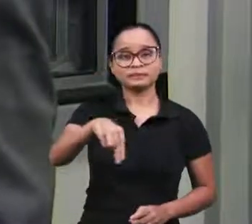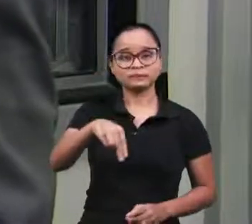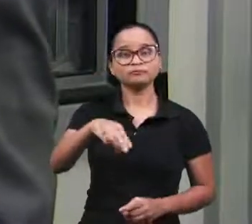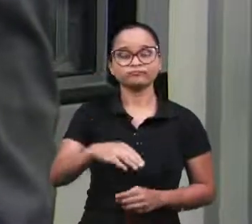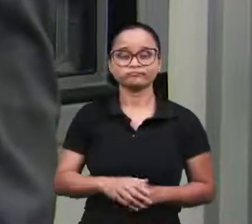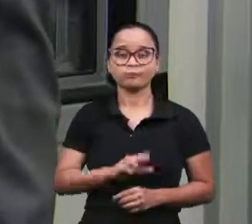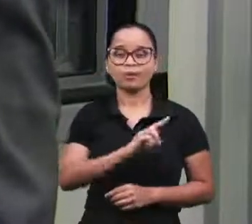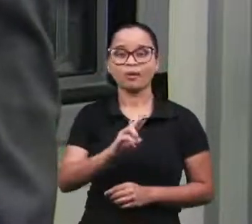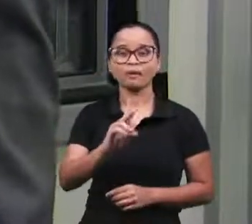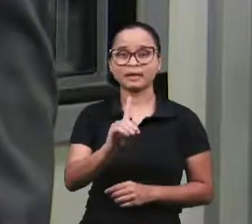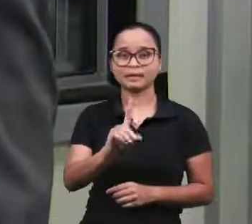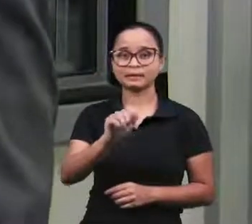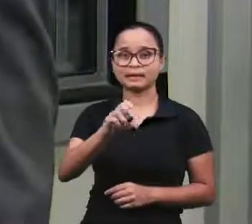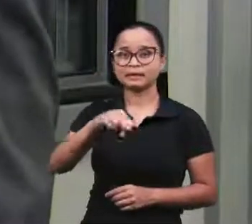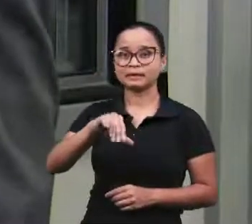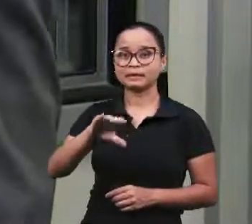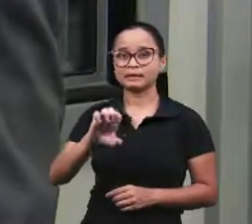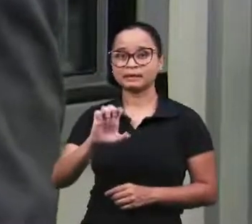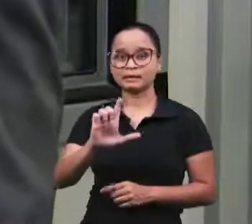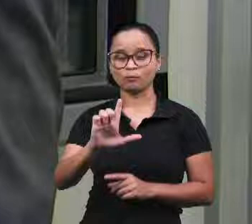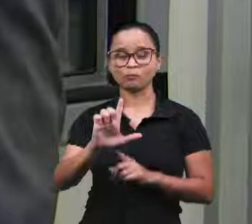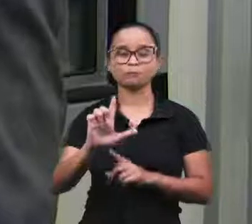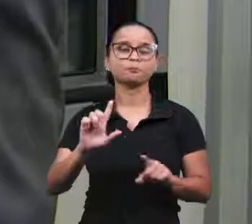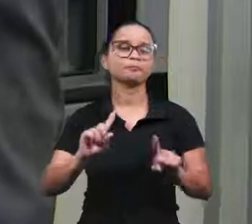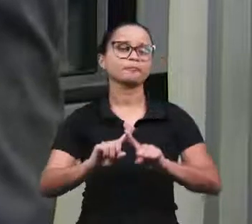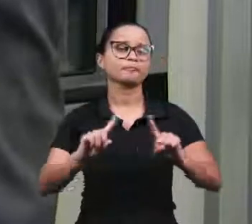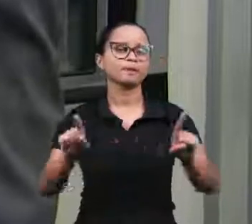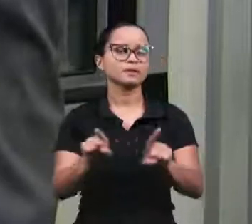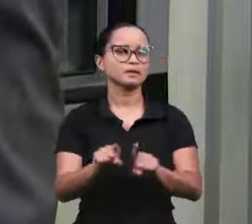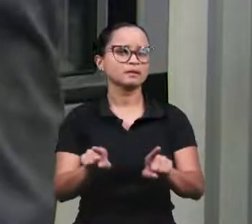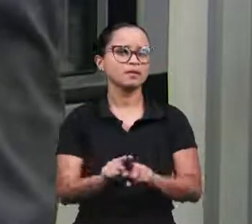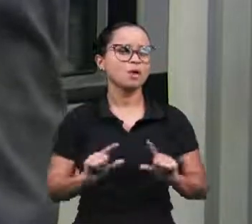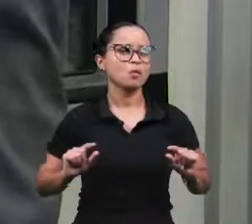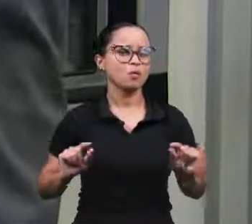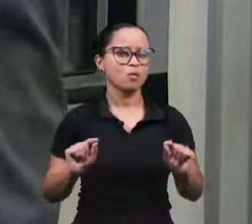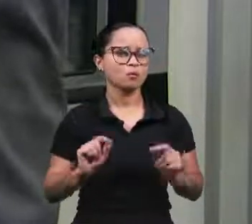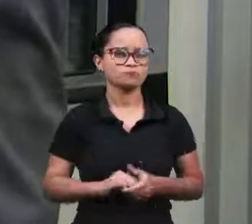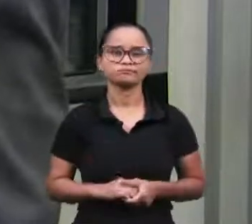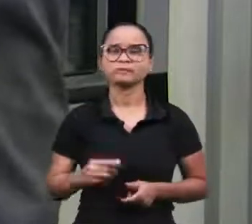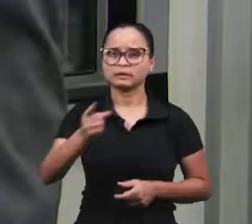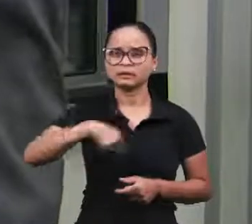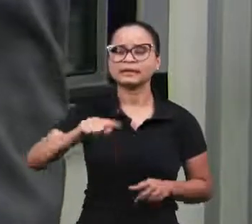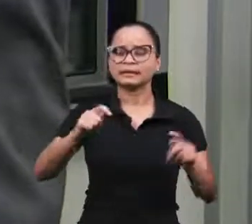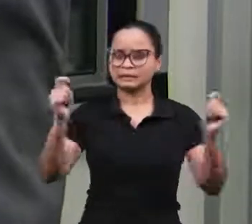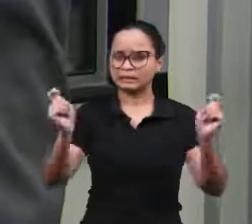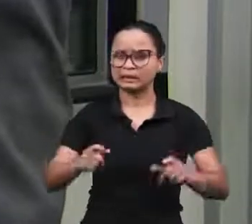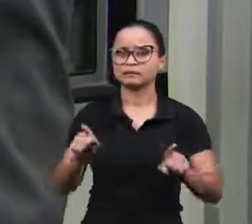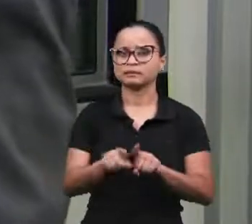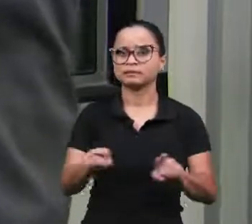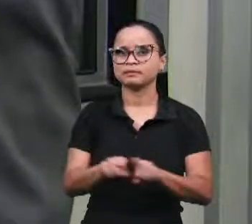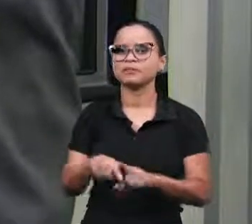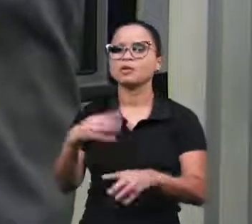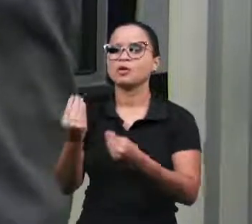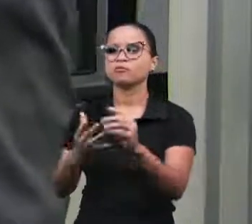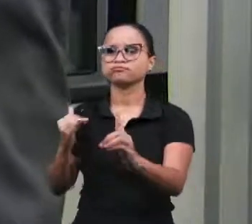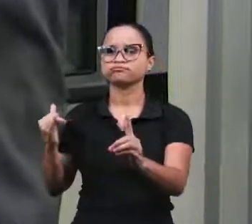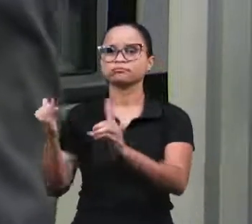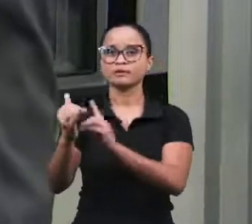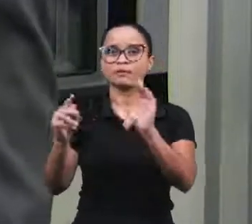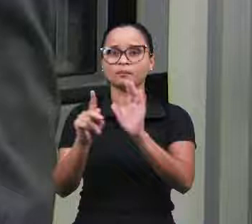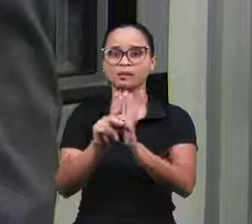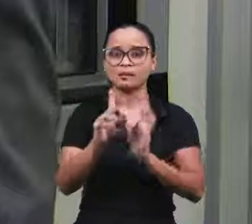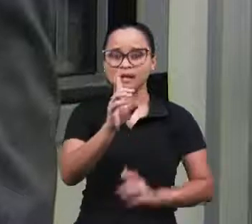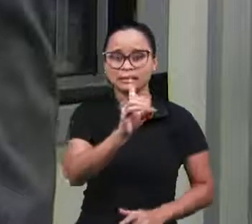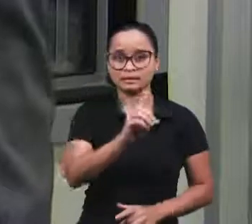é? E também, onde também entrelaça com o profeta Daniel, é a aula